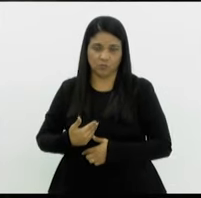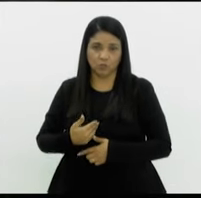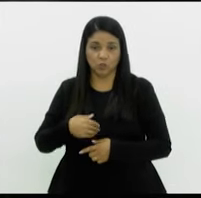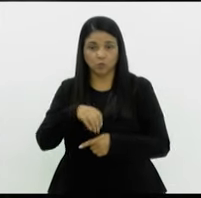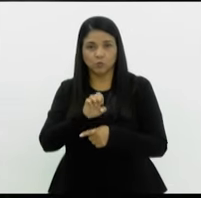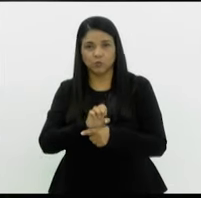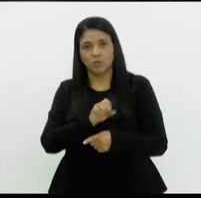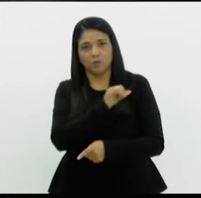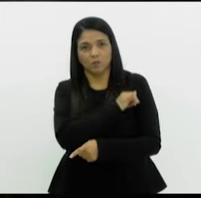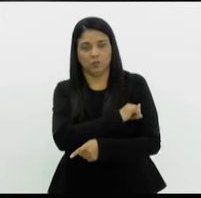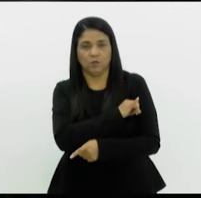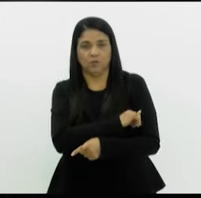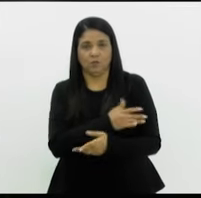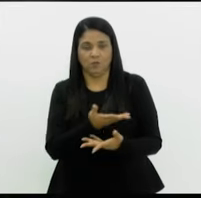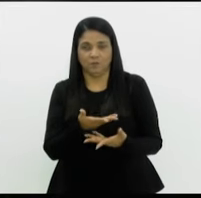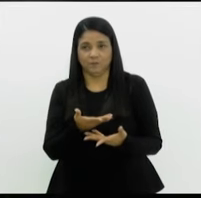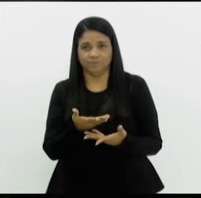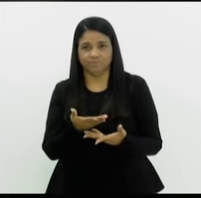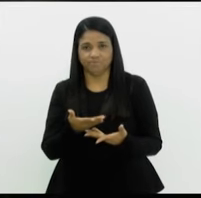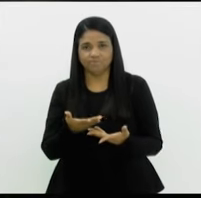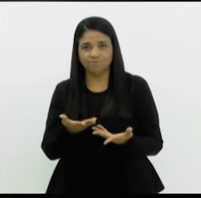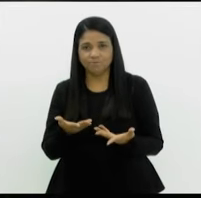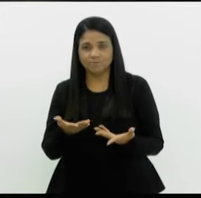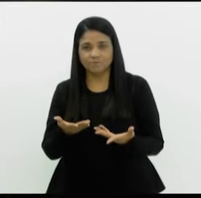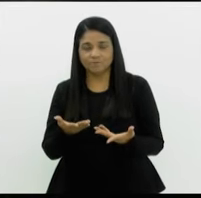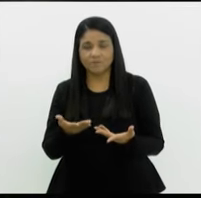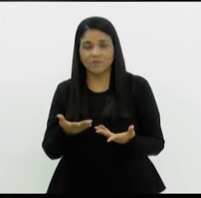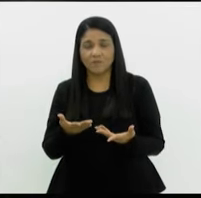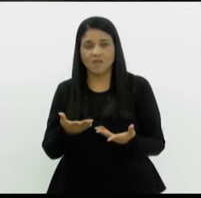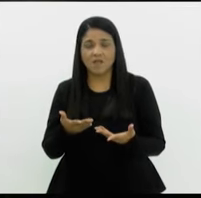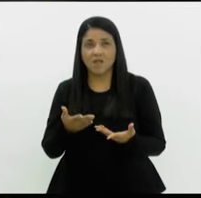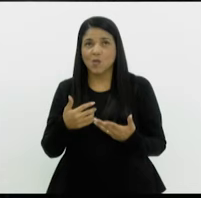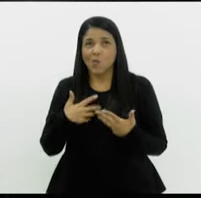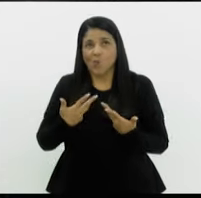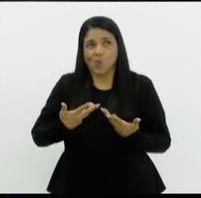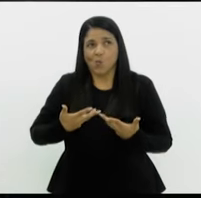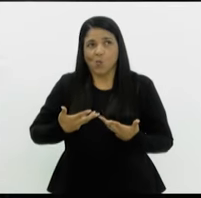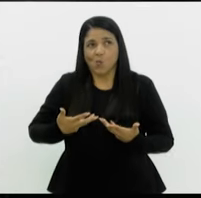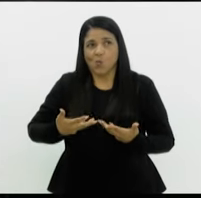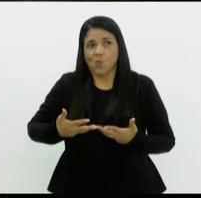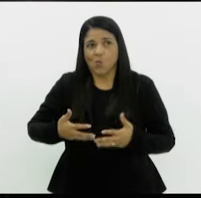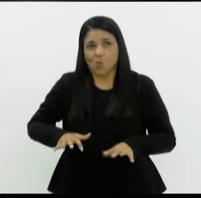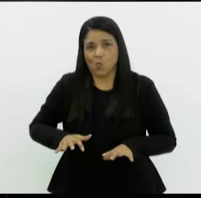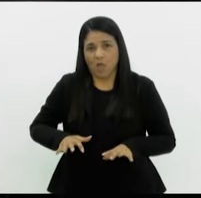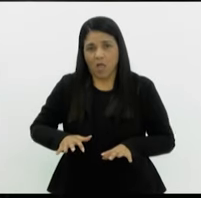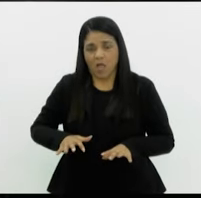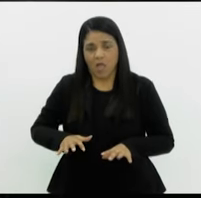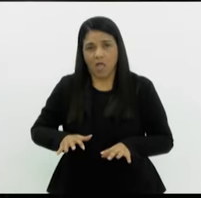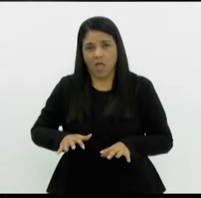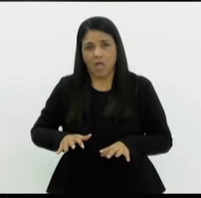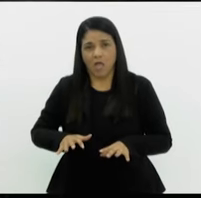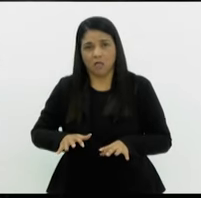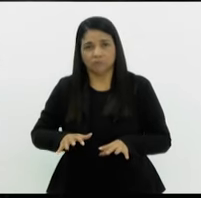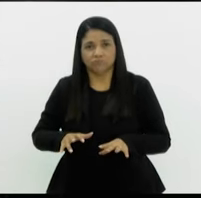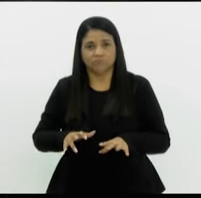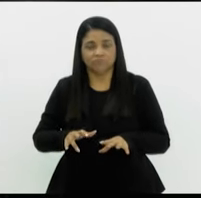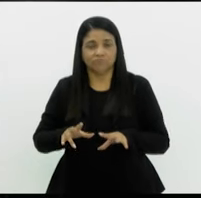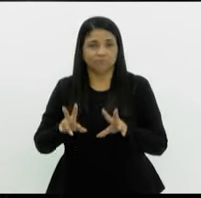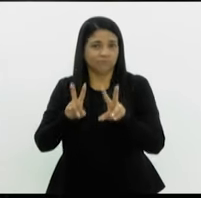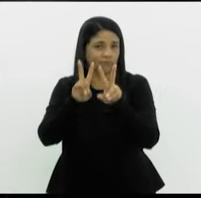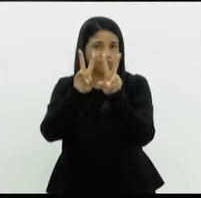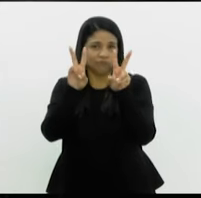Estado. Não quero nem me introduzir no tema